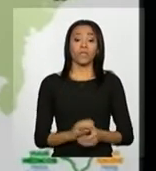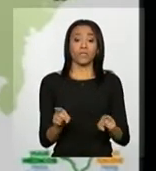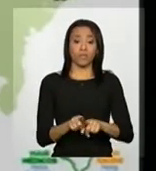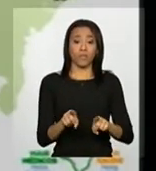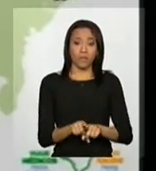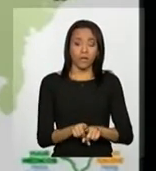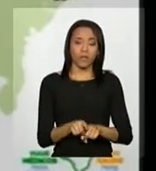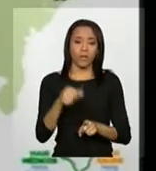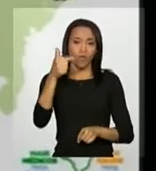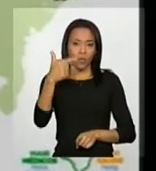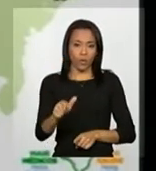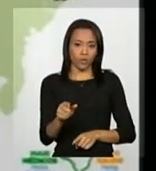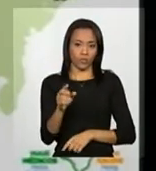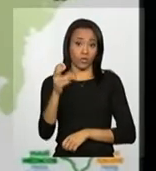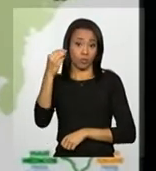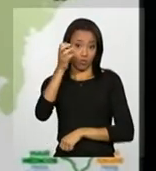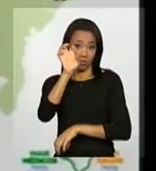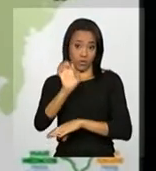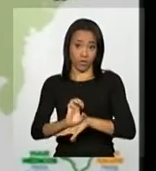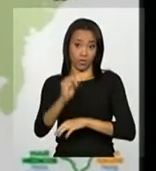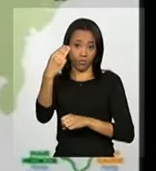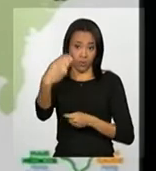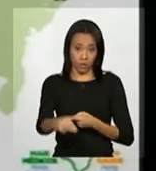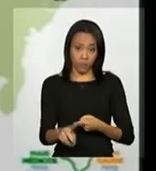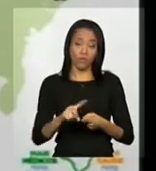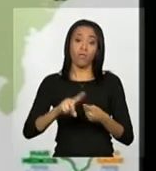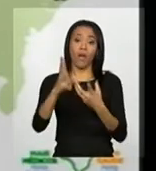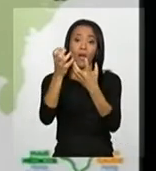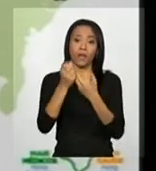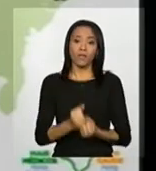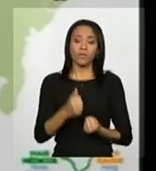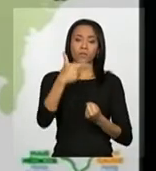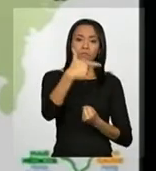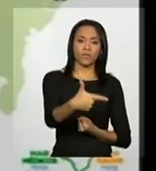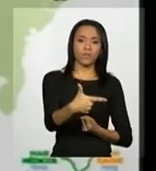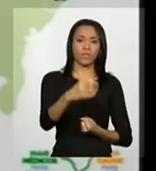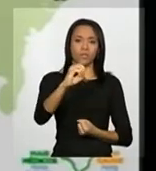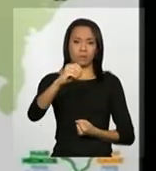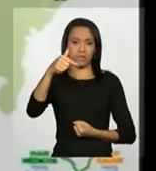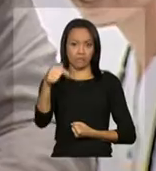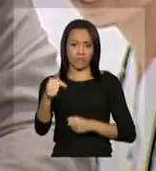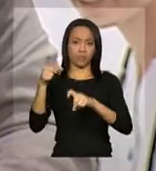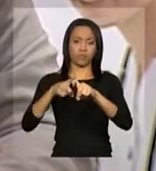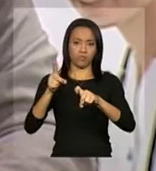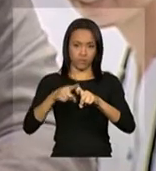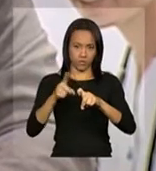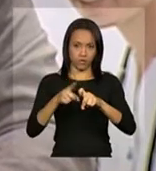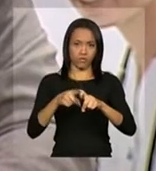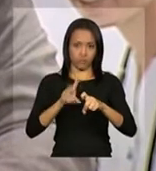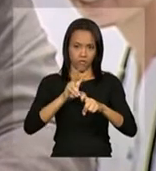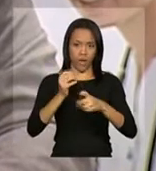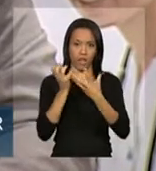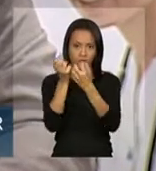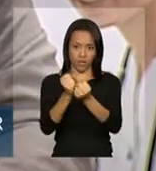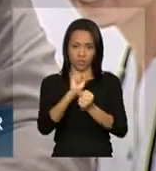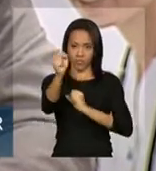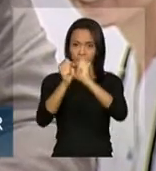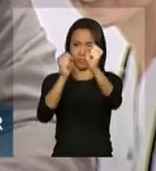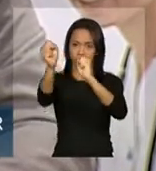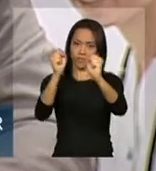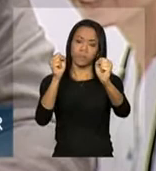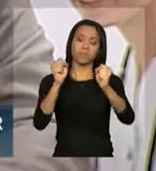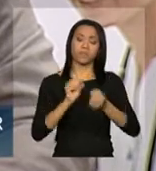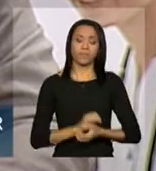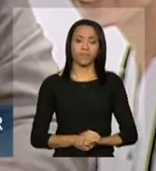de sei no estado do Maranhão receberá 207 médicos eh oriundos eh da cooperação